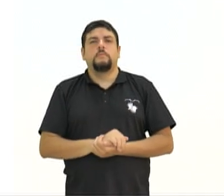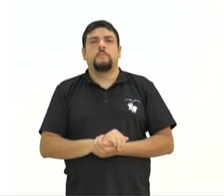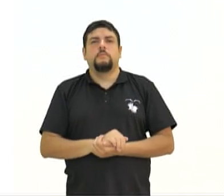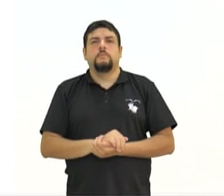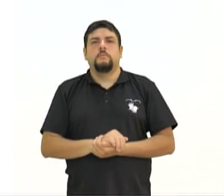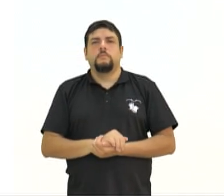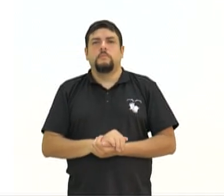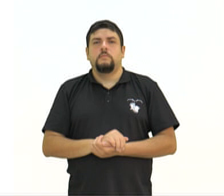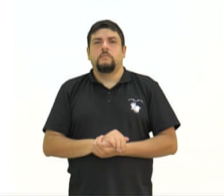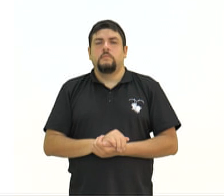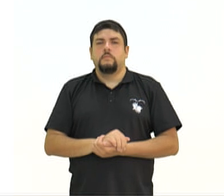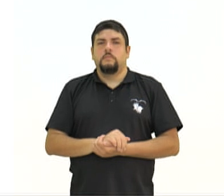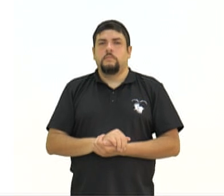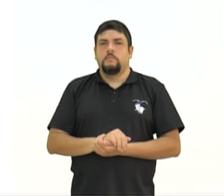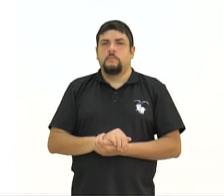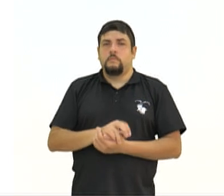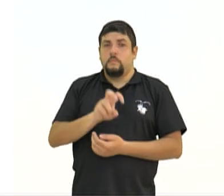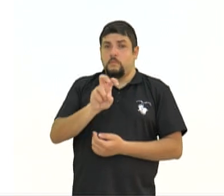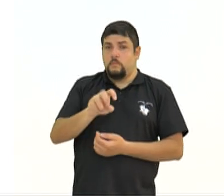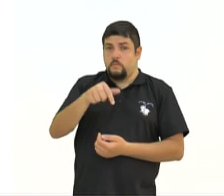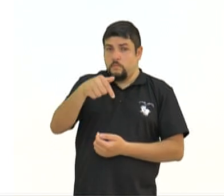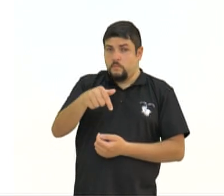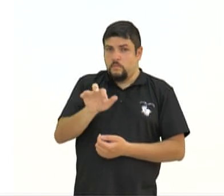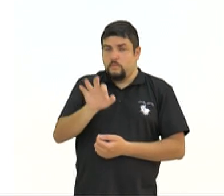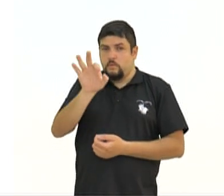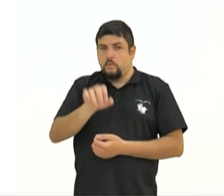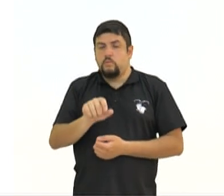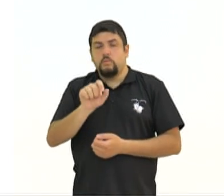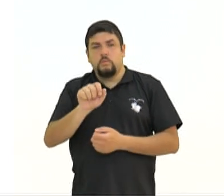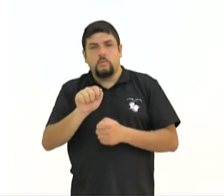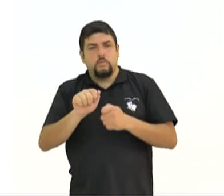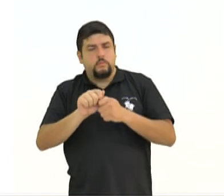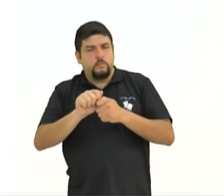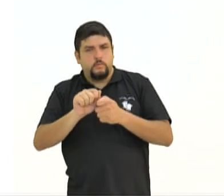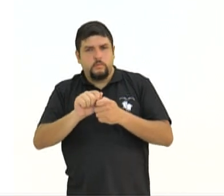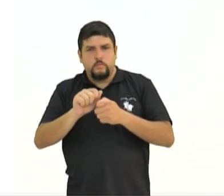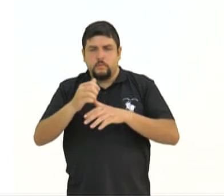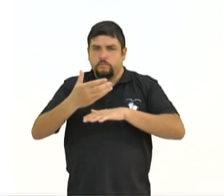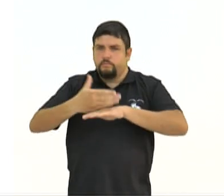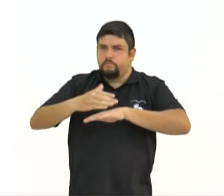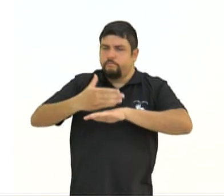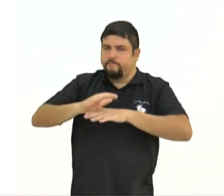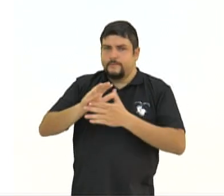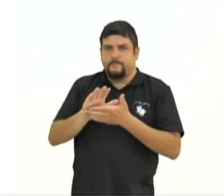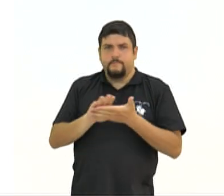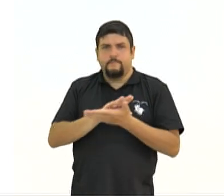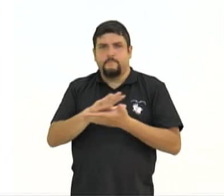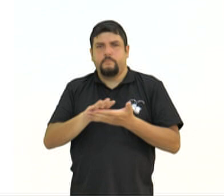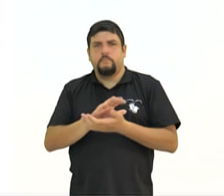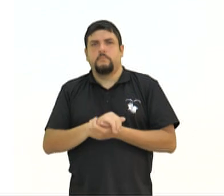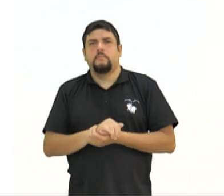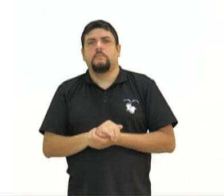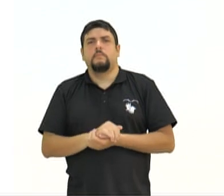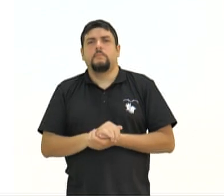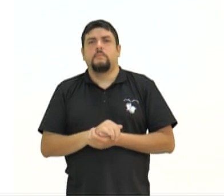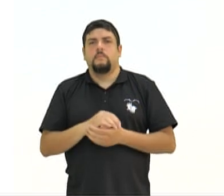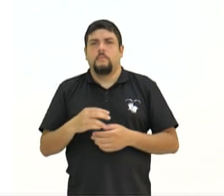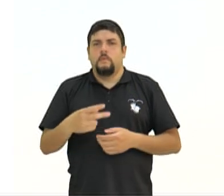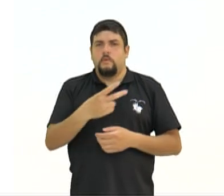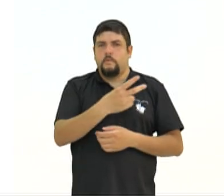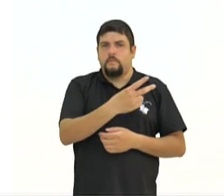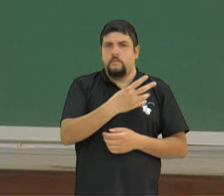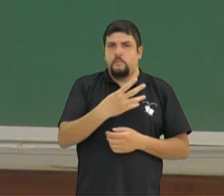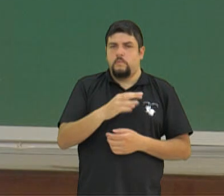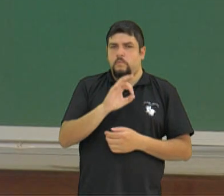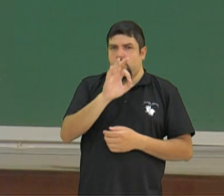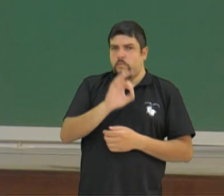57% nenhum deporte, não fazem nenhuma atividade física. Tá? A gente tem aqui 24% de los